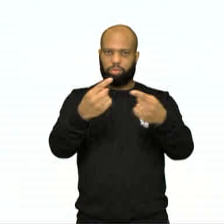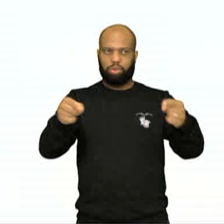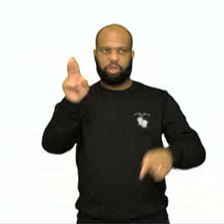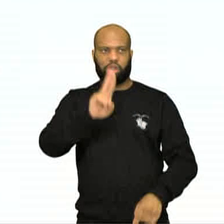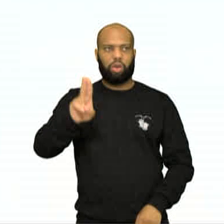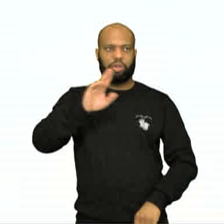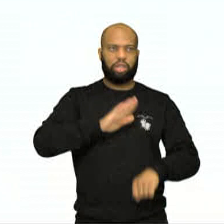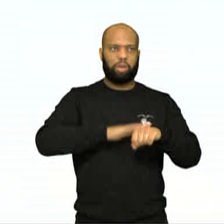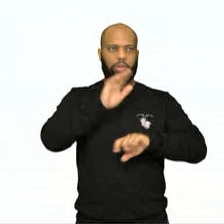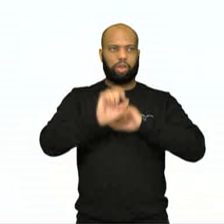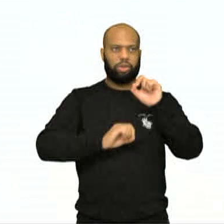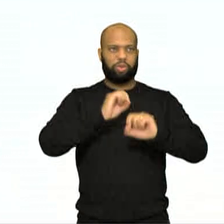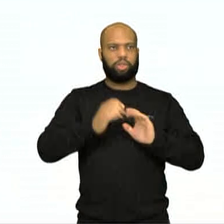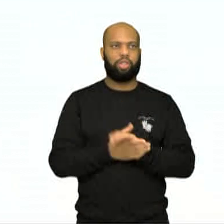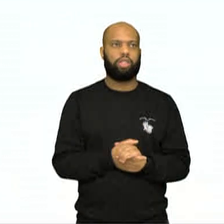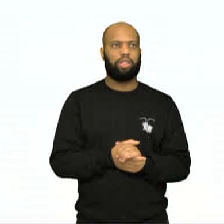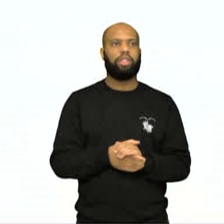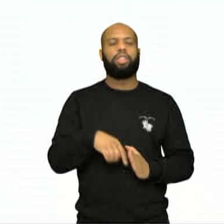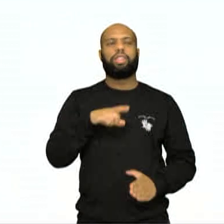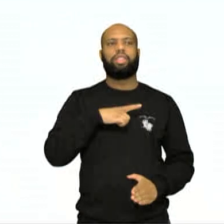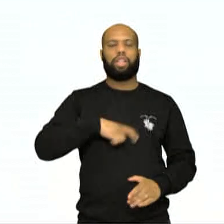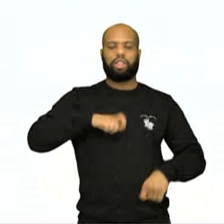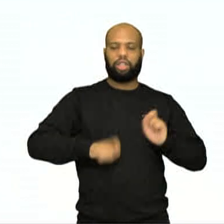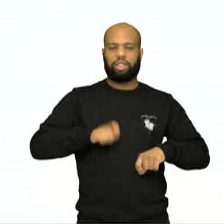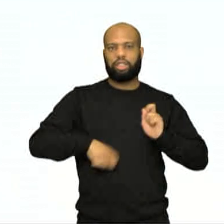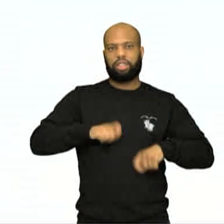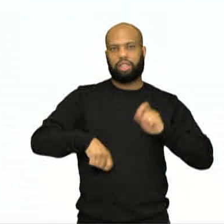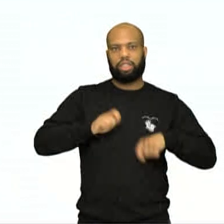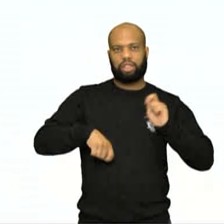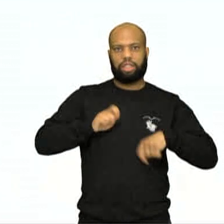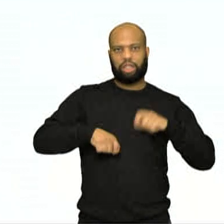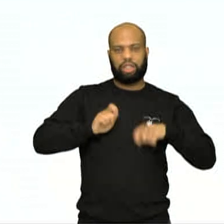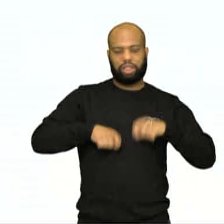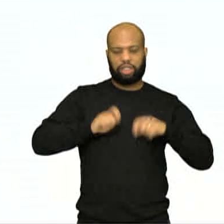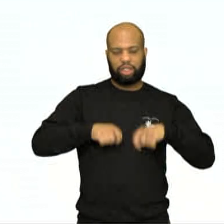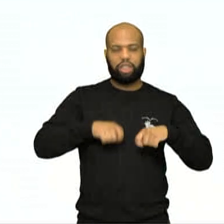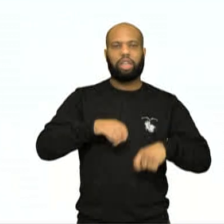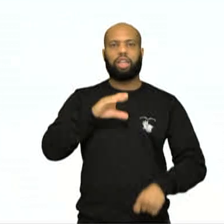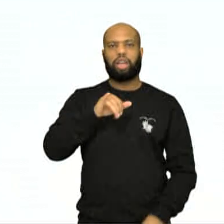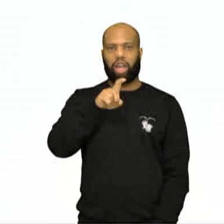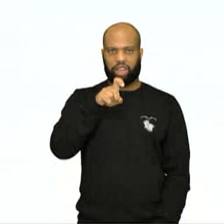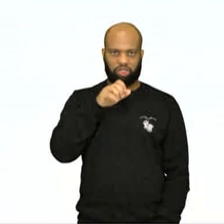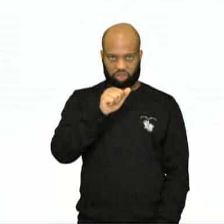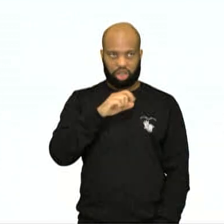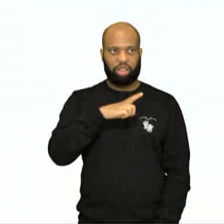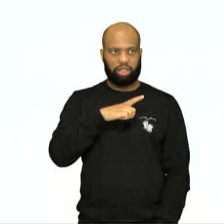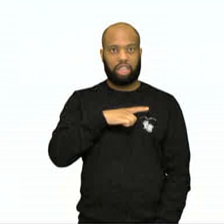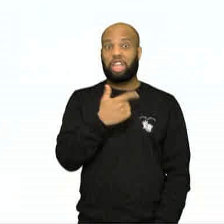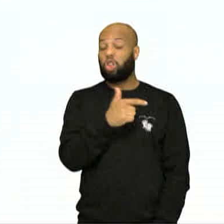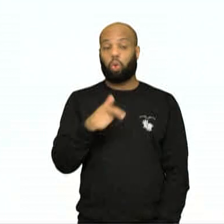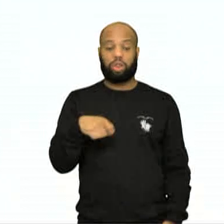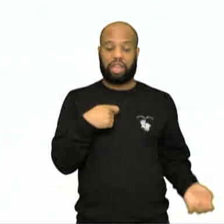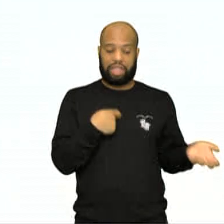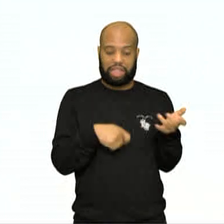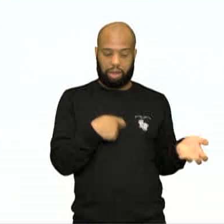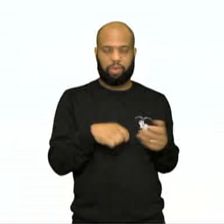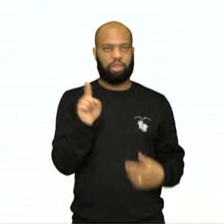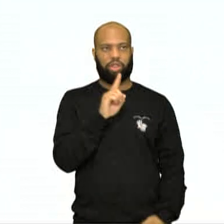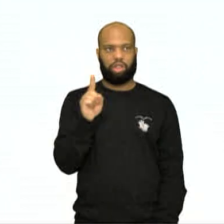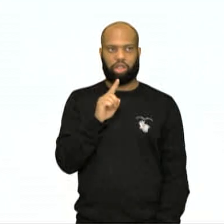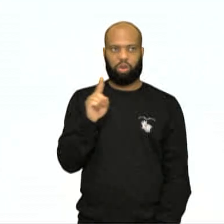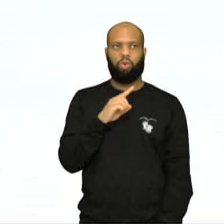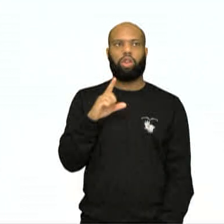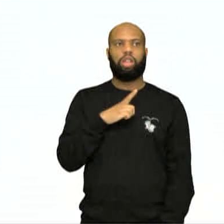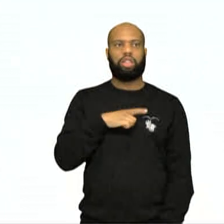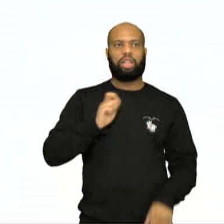Olodum, né, em sua maior parte voltados para a família da percussão. Então não tem o cavaquinho que a gente falou ali, né? Conhecido